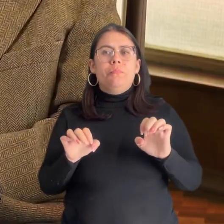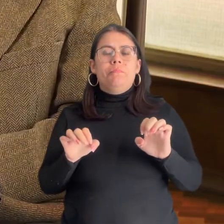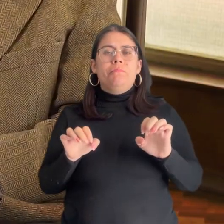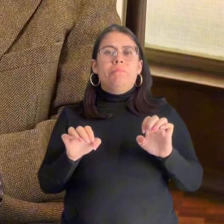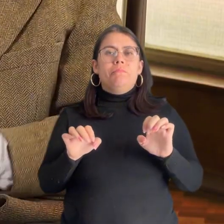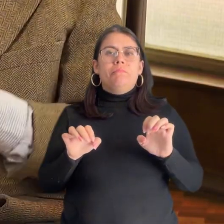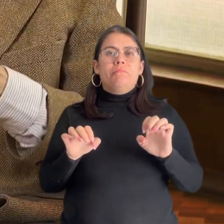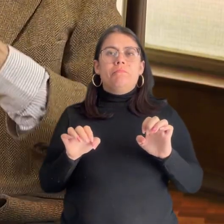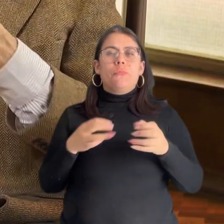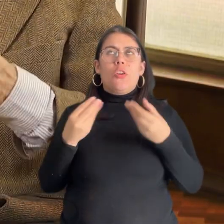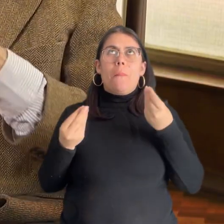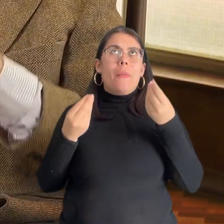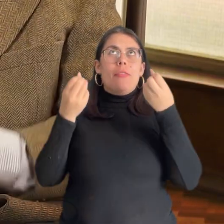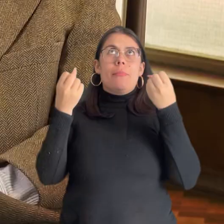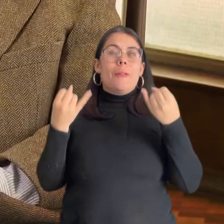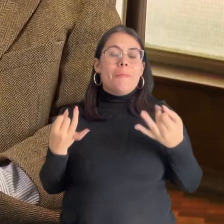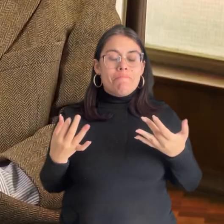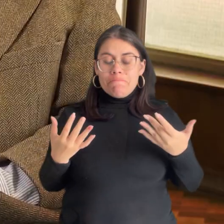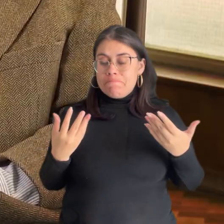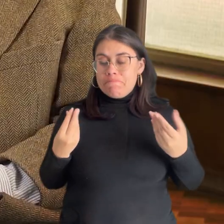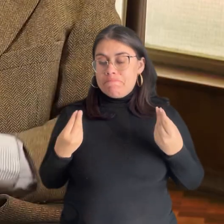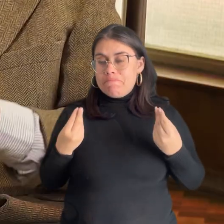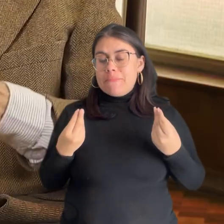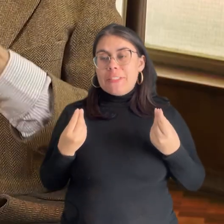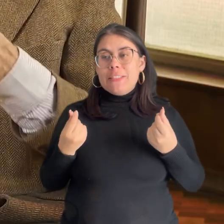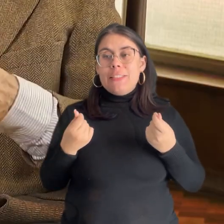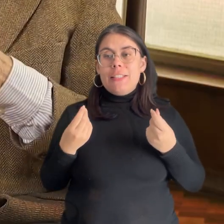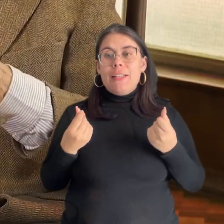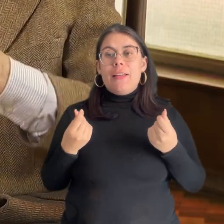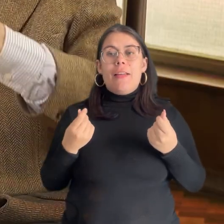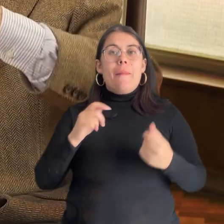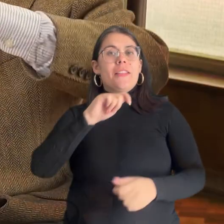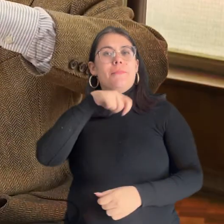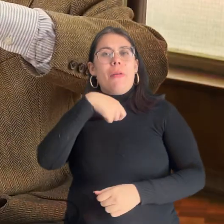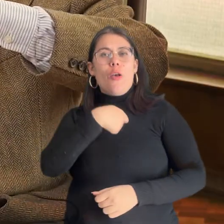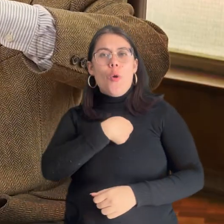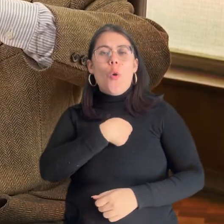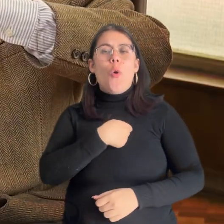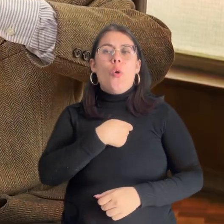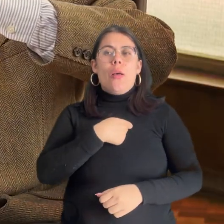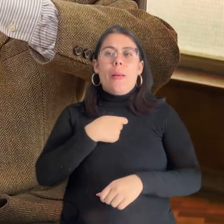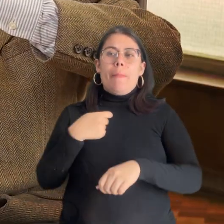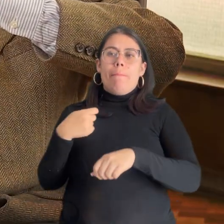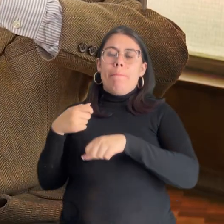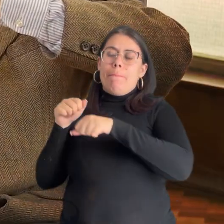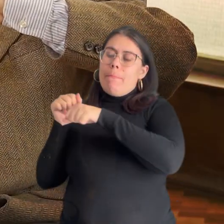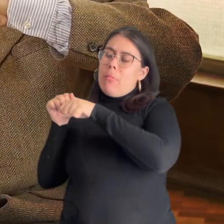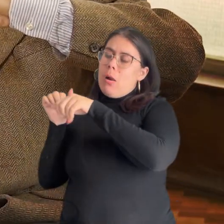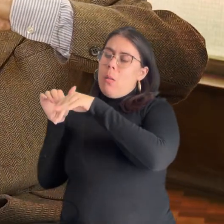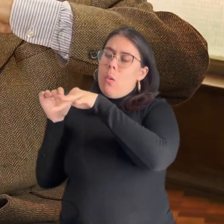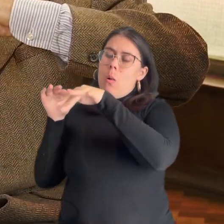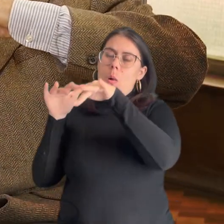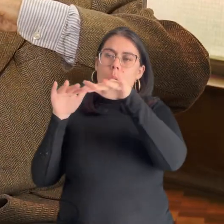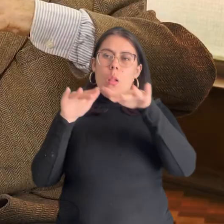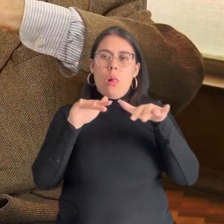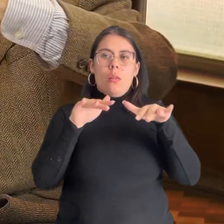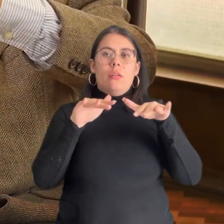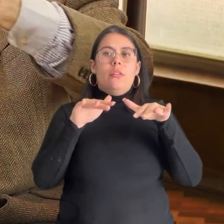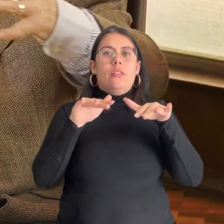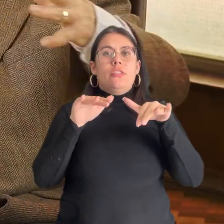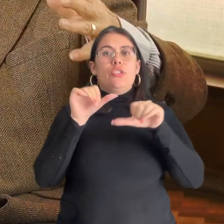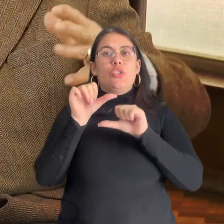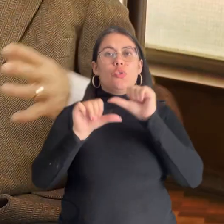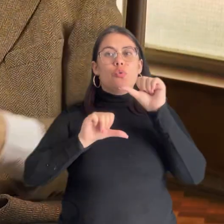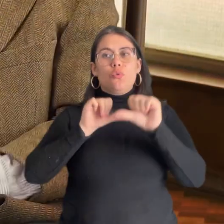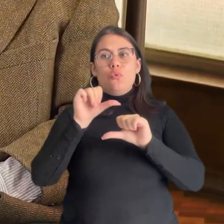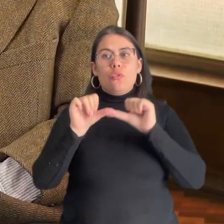que era, digamos, um modelo espanhol, pelo qual a plateia entrava uma dentro da outra e o